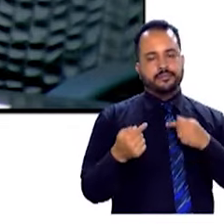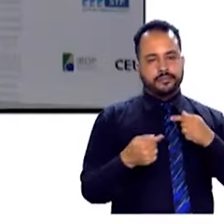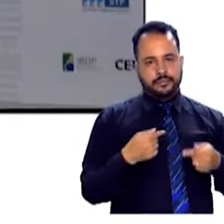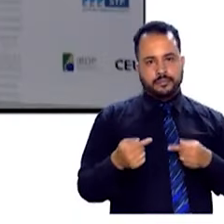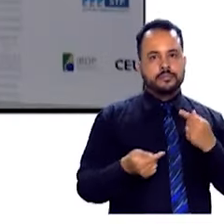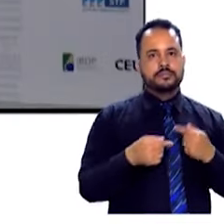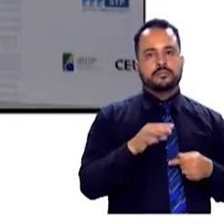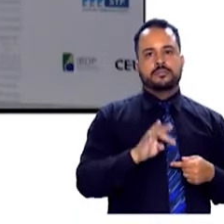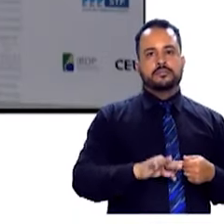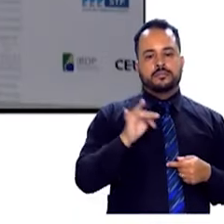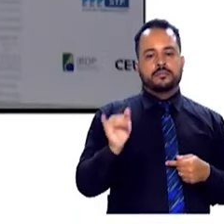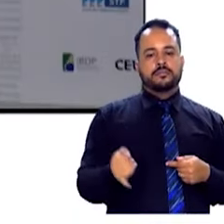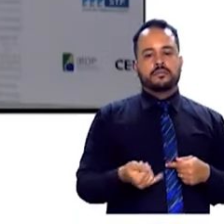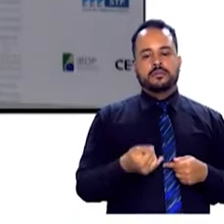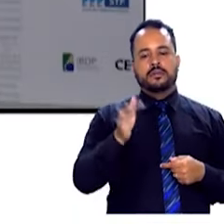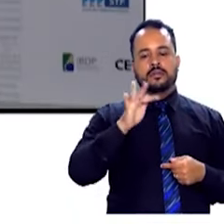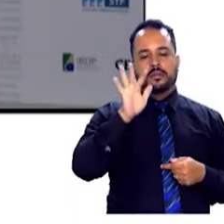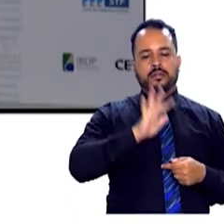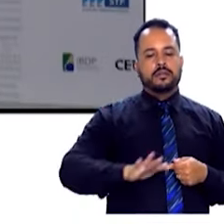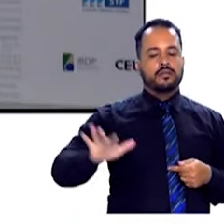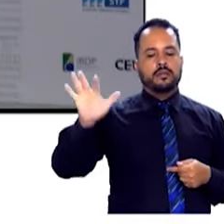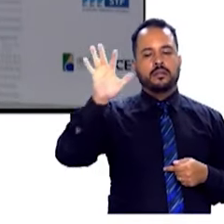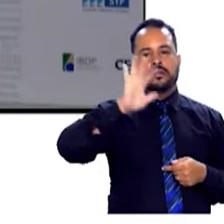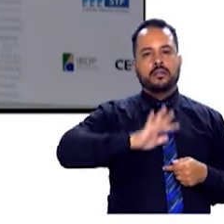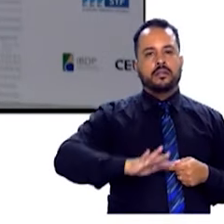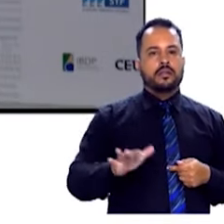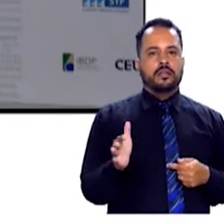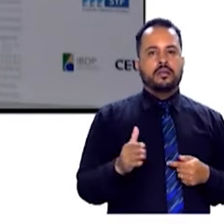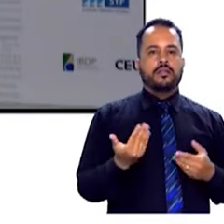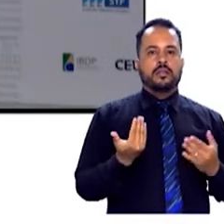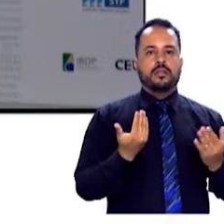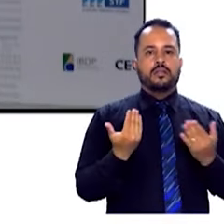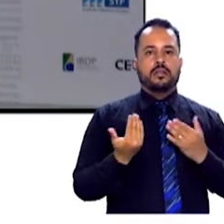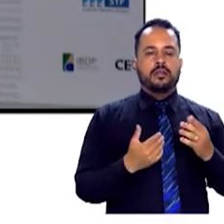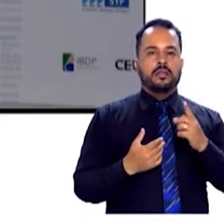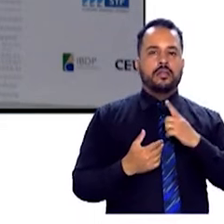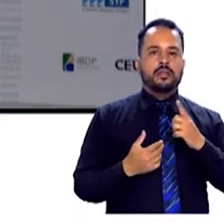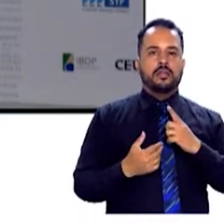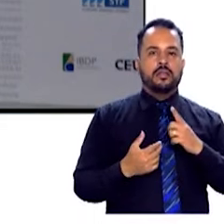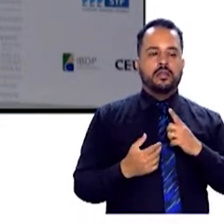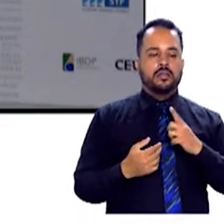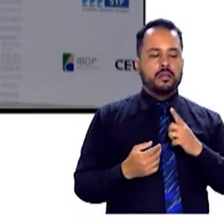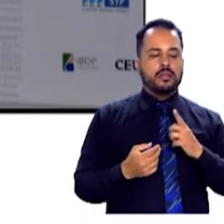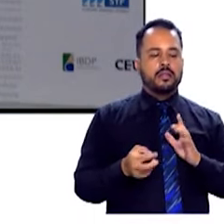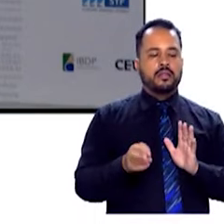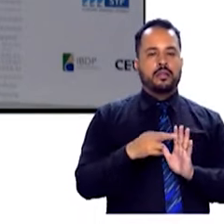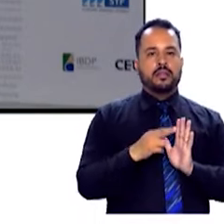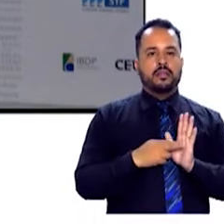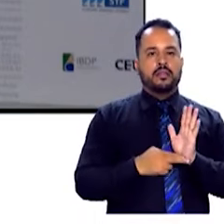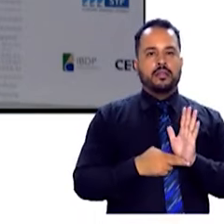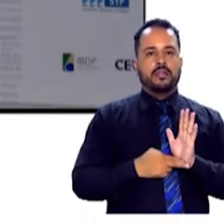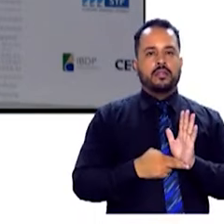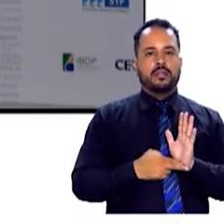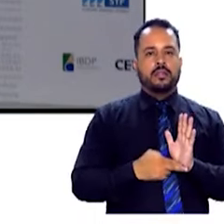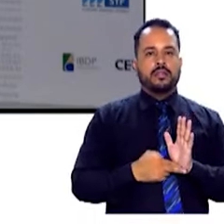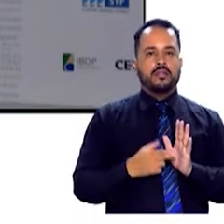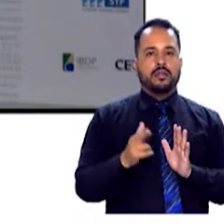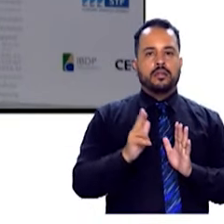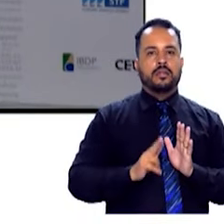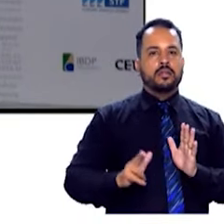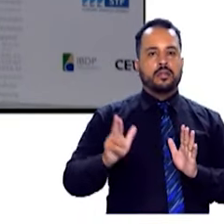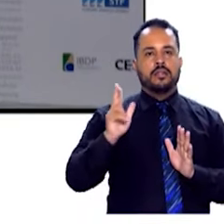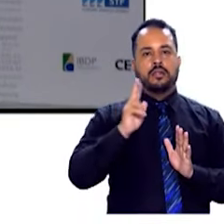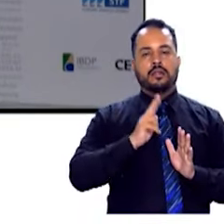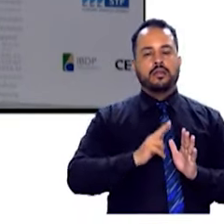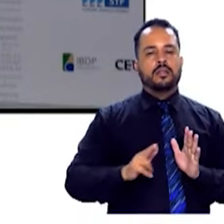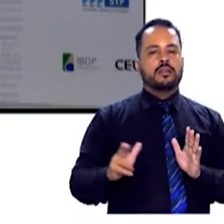então Eh esse é um critério que deve orientar o o uso né dessa faculdade de dispensar